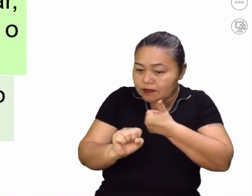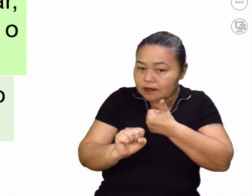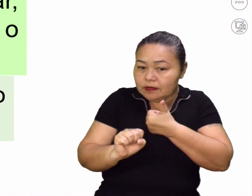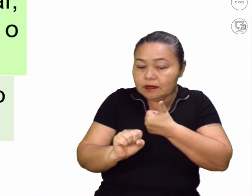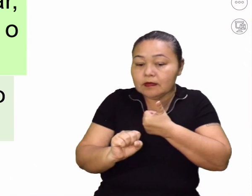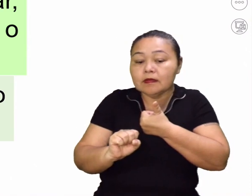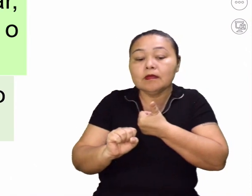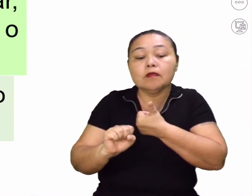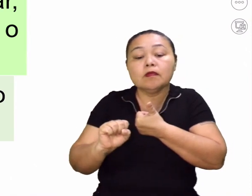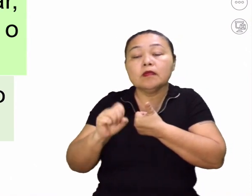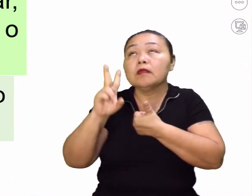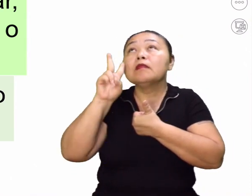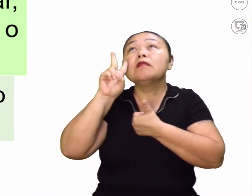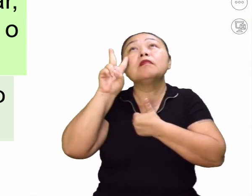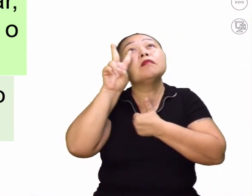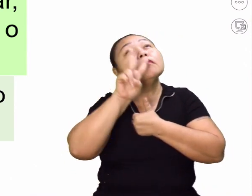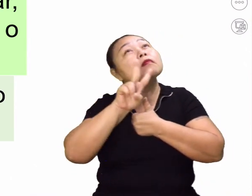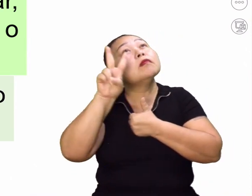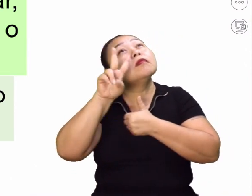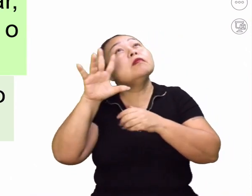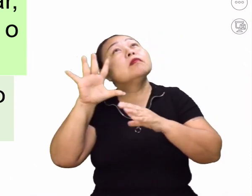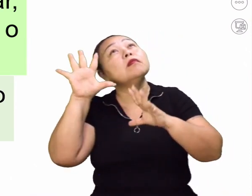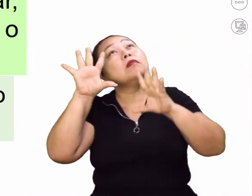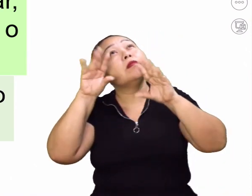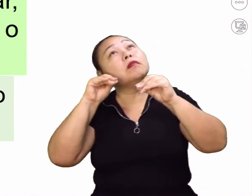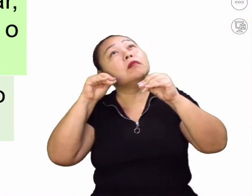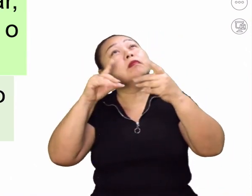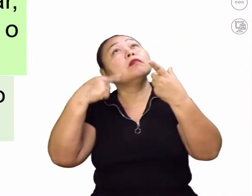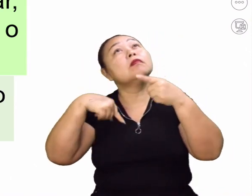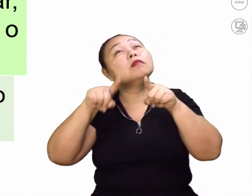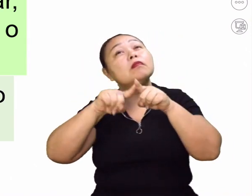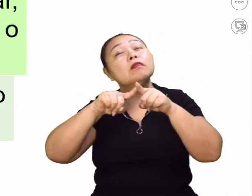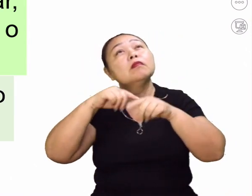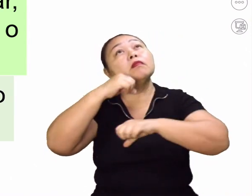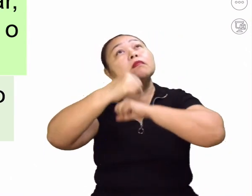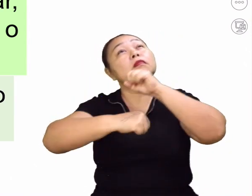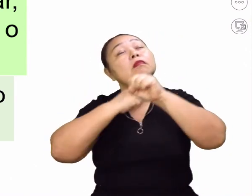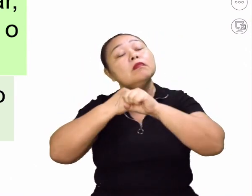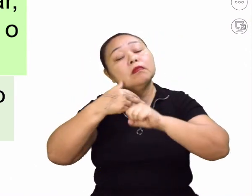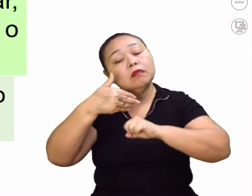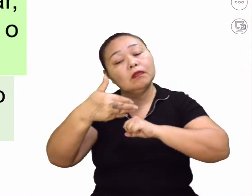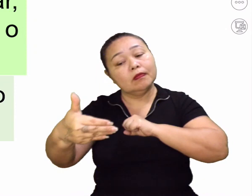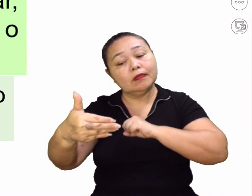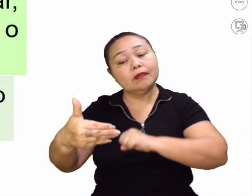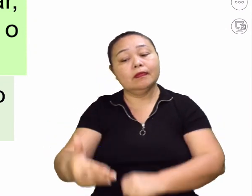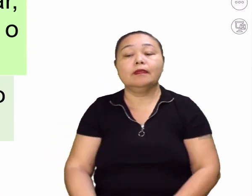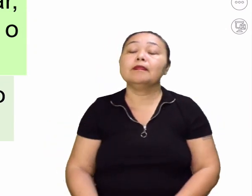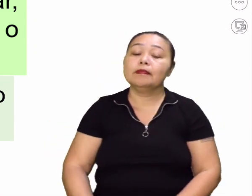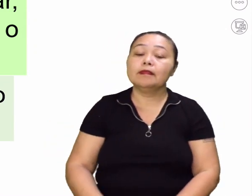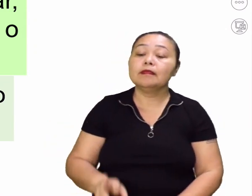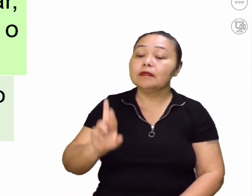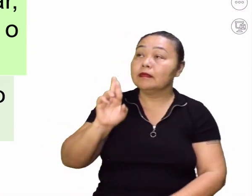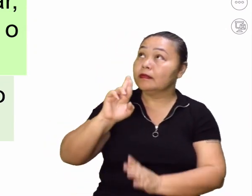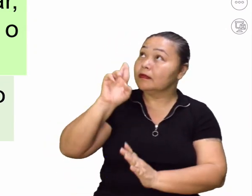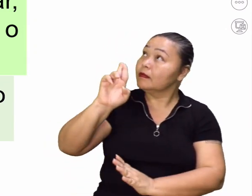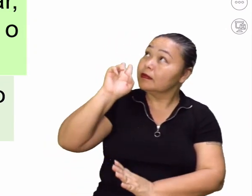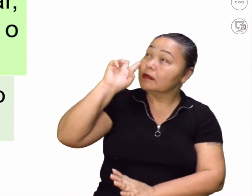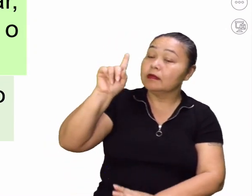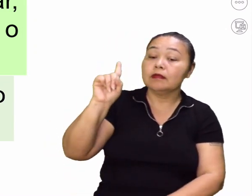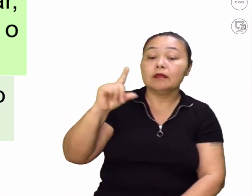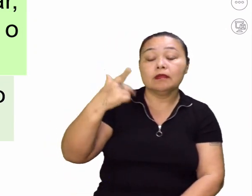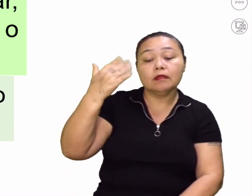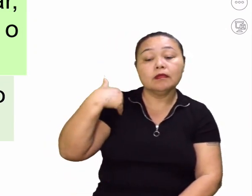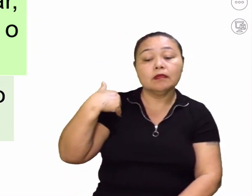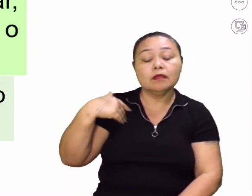É vista em quase todas as noites do ano. Muito bem. Mais um motivo dela ser uma referência. Com certeza. Imagine isso,